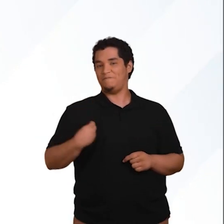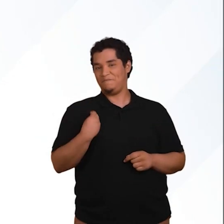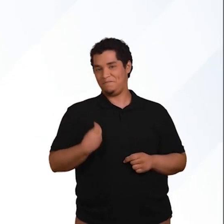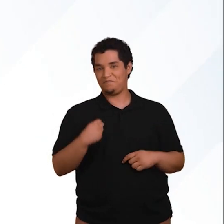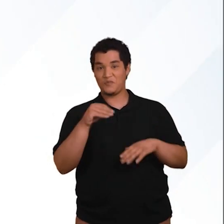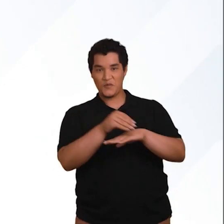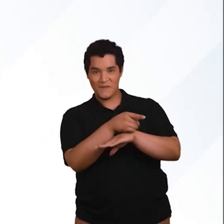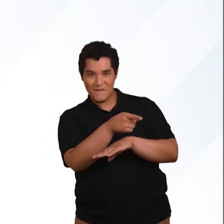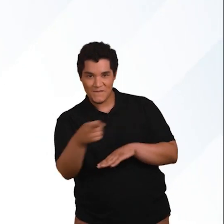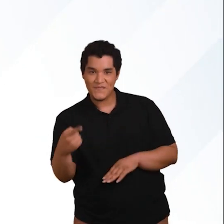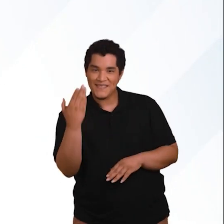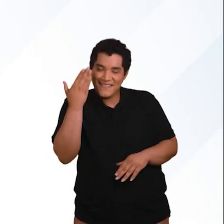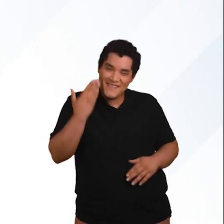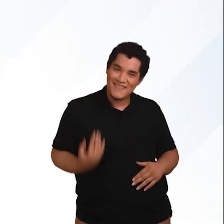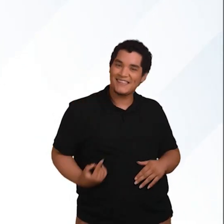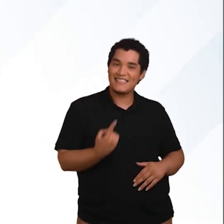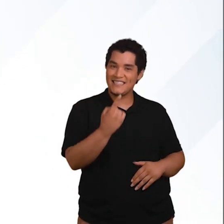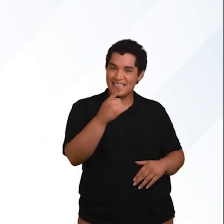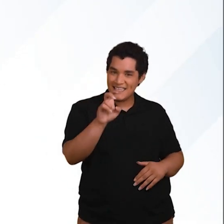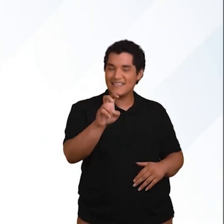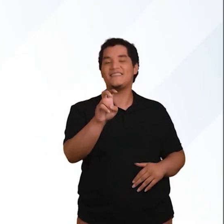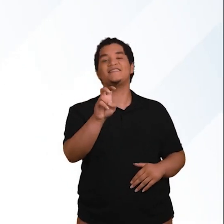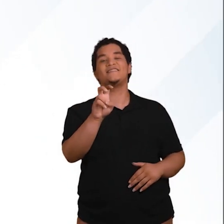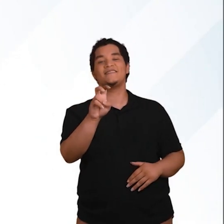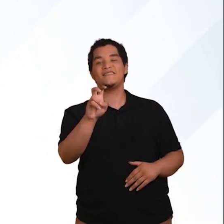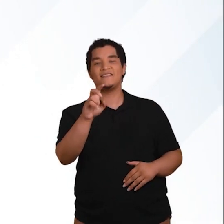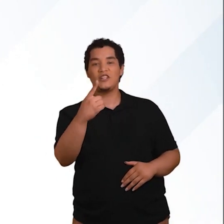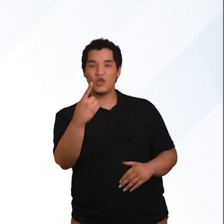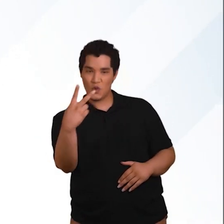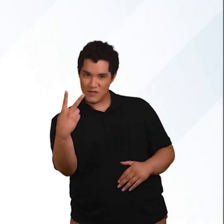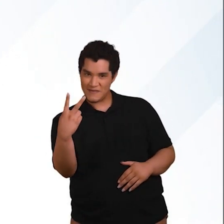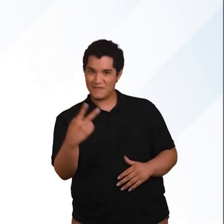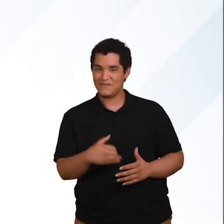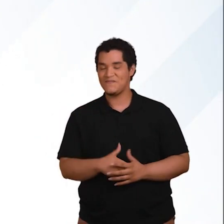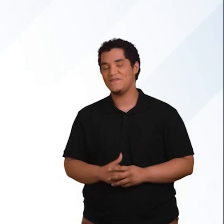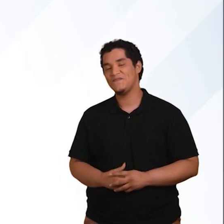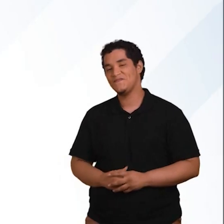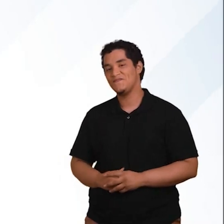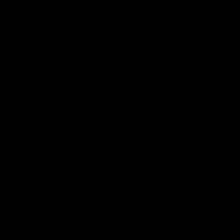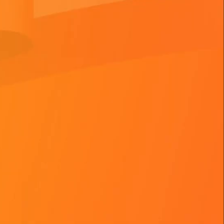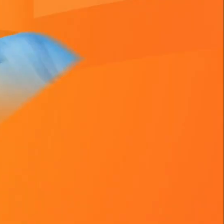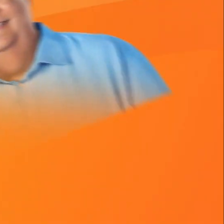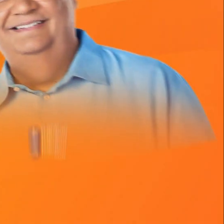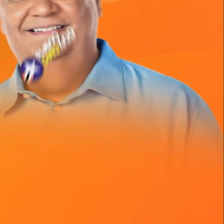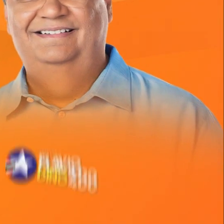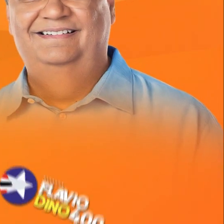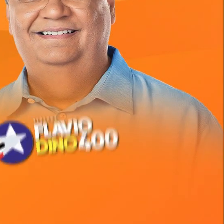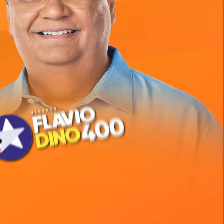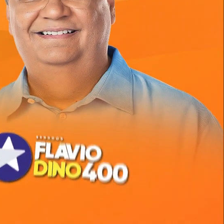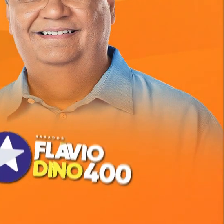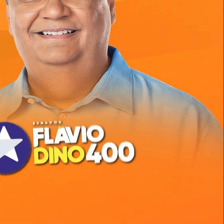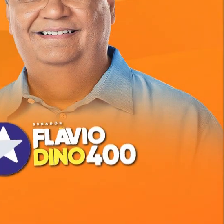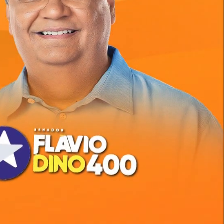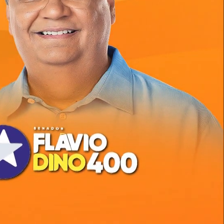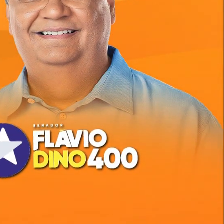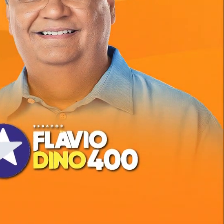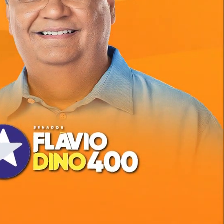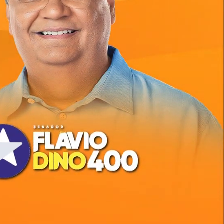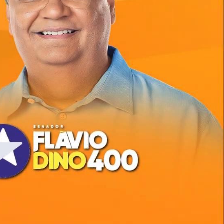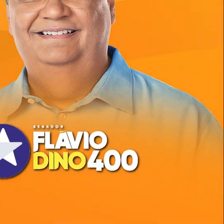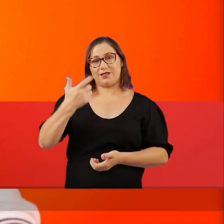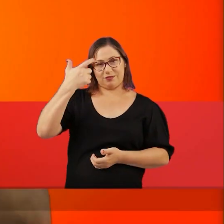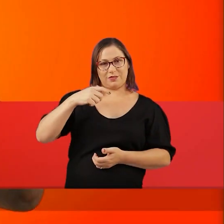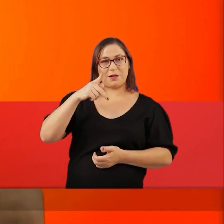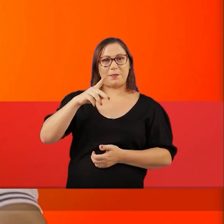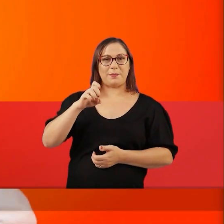melhor. Para cuidar da saúde, vote para a federal, Kelly da Enfermagem, 1512. Vote nos candidatos do Brandão e do